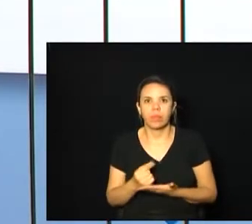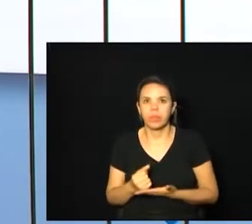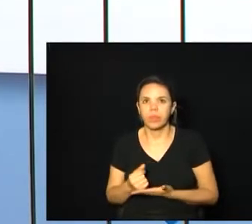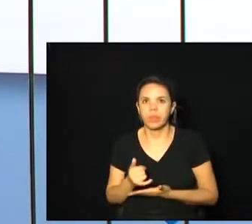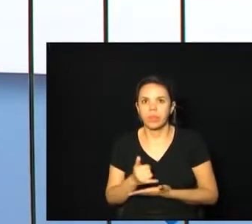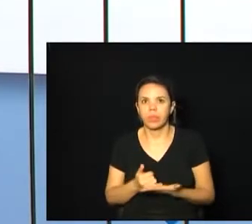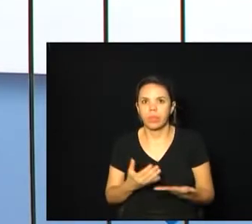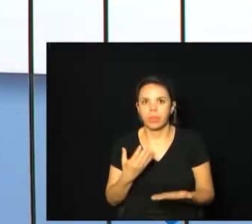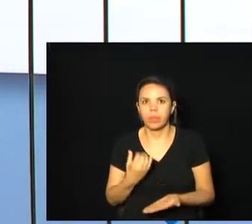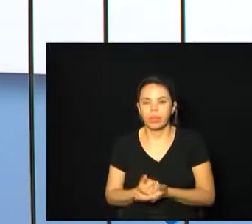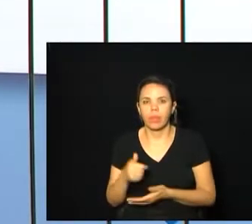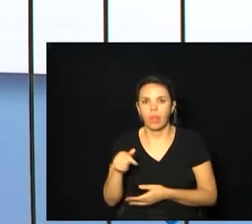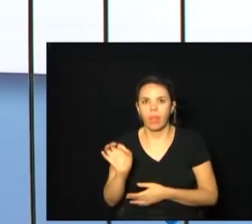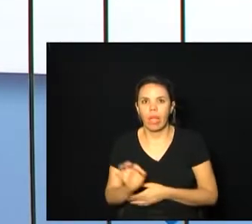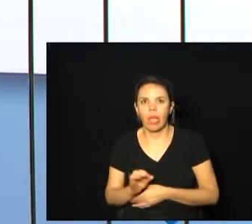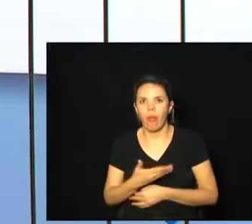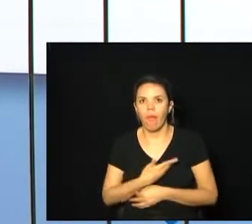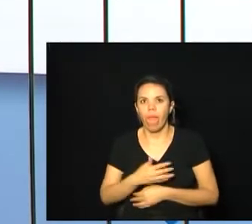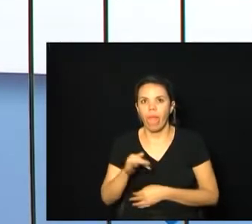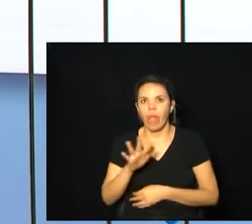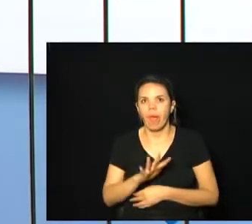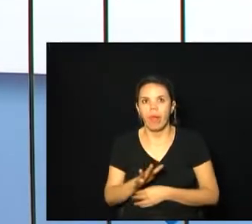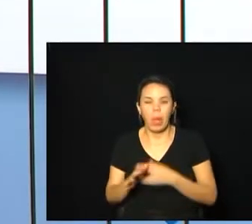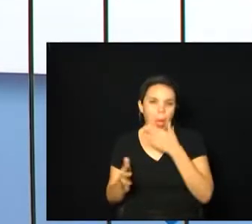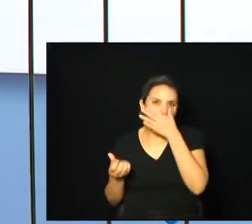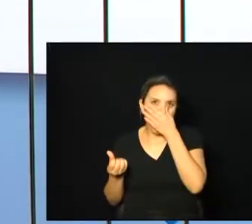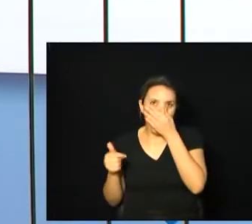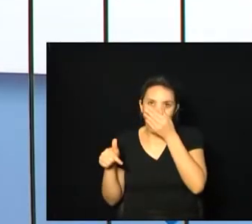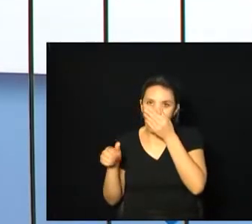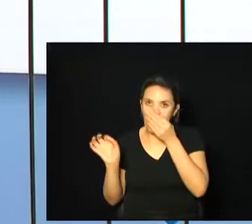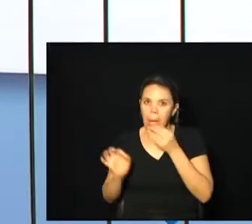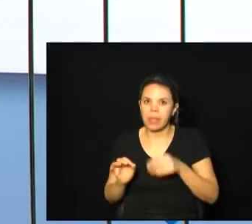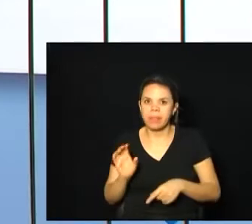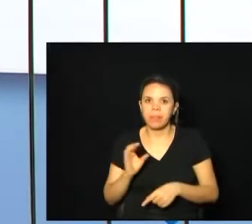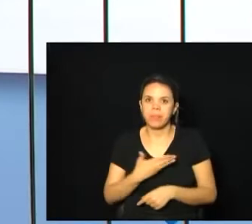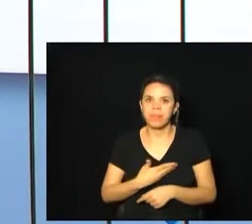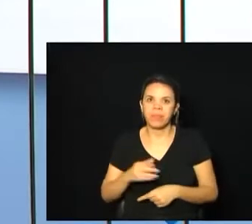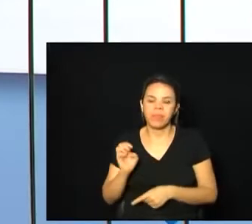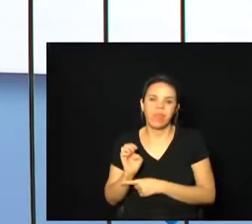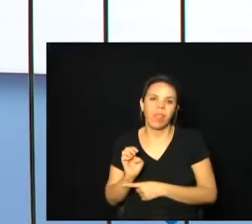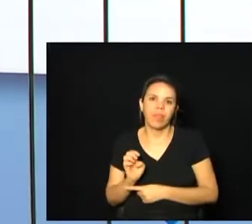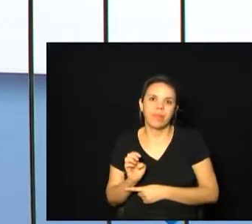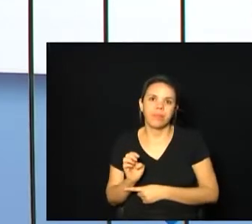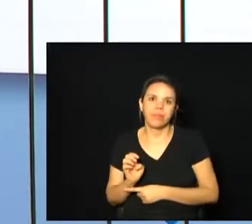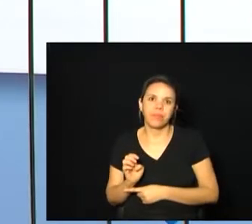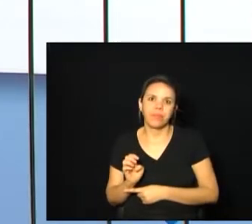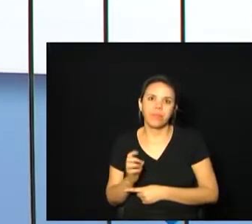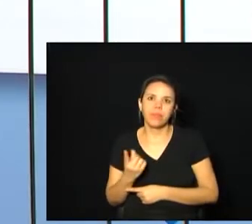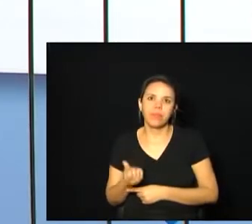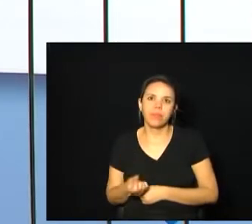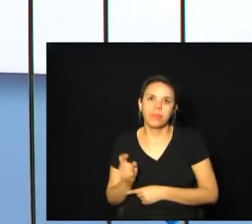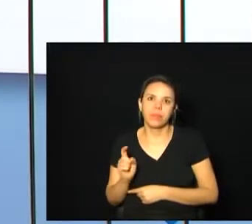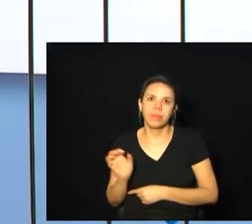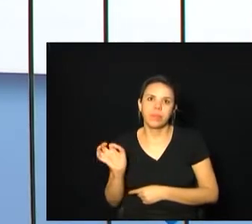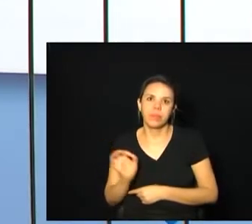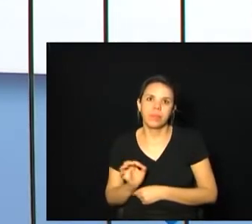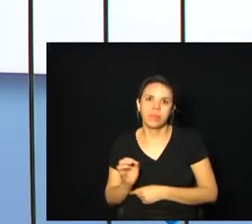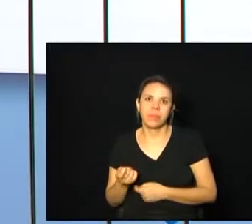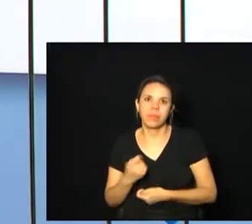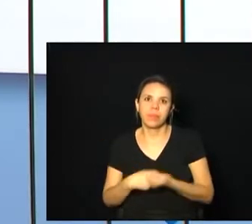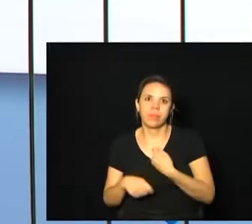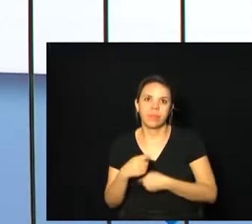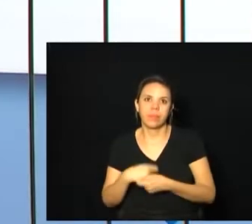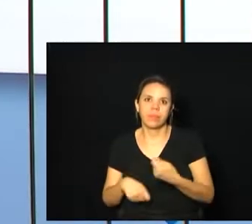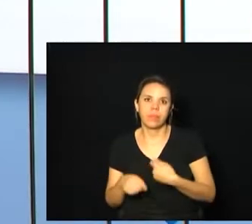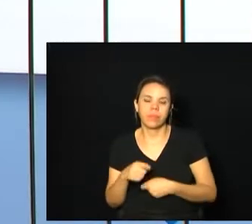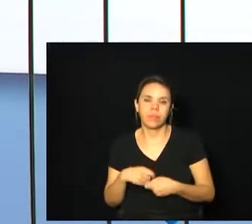municipal, 7% do governo federal, 7% do governo estadual e 16% da